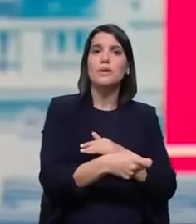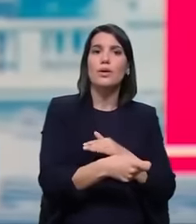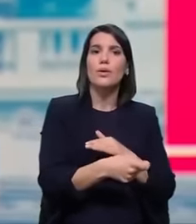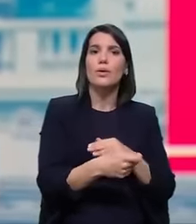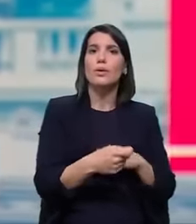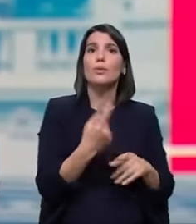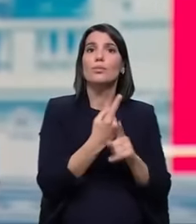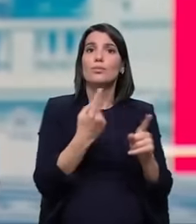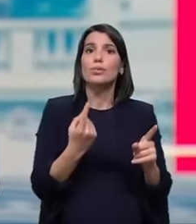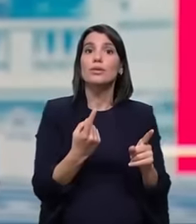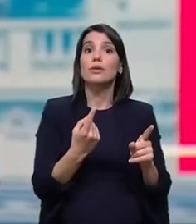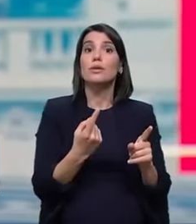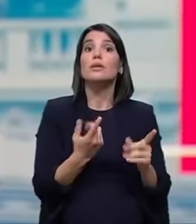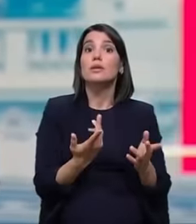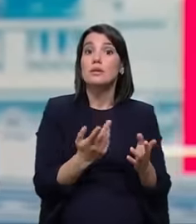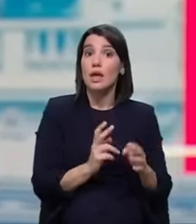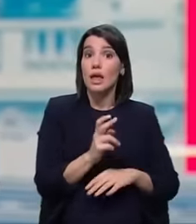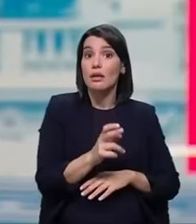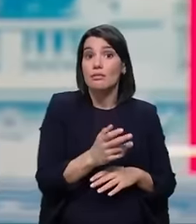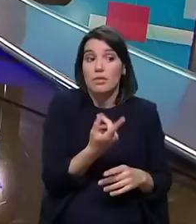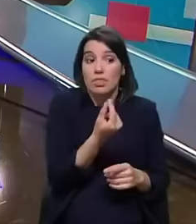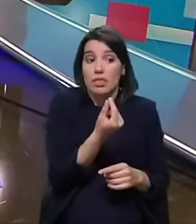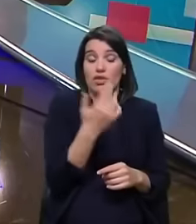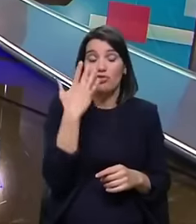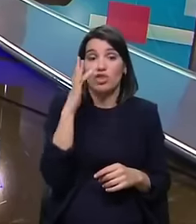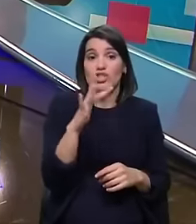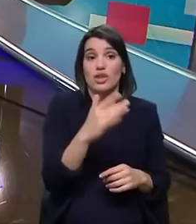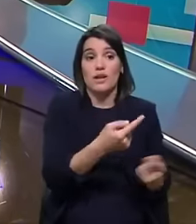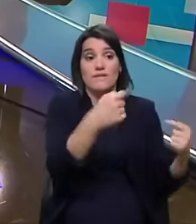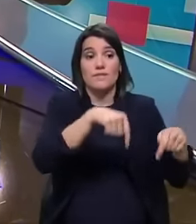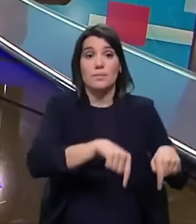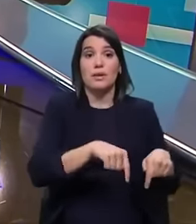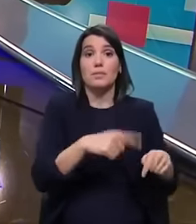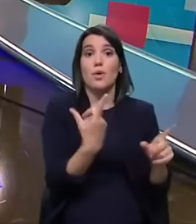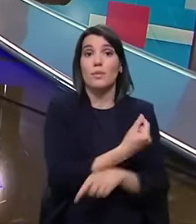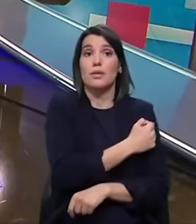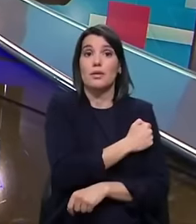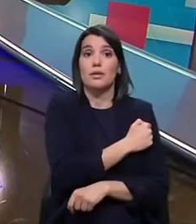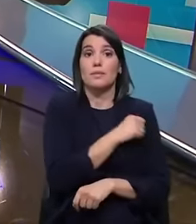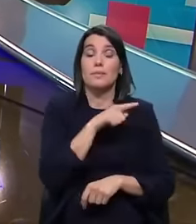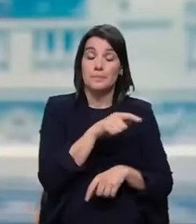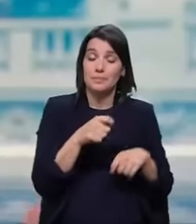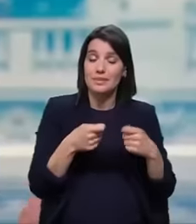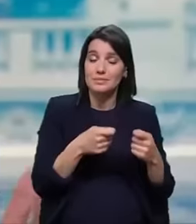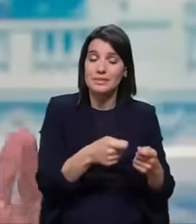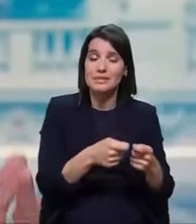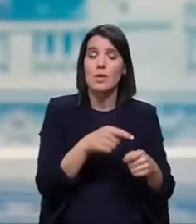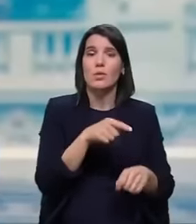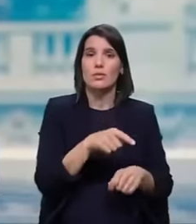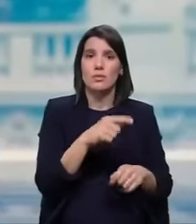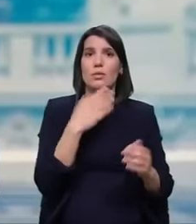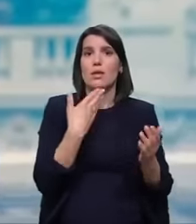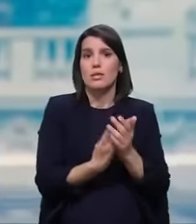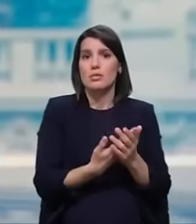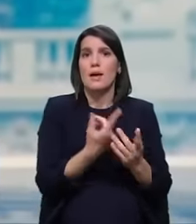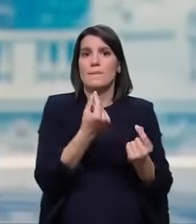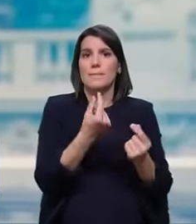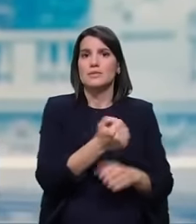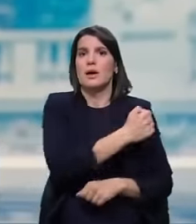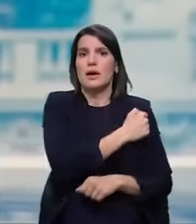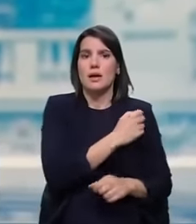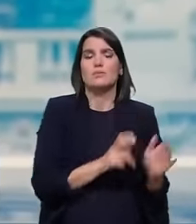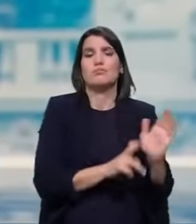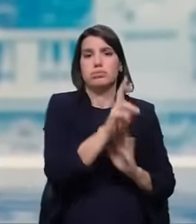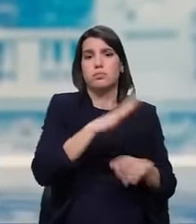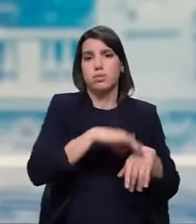da entrada de capital estrangeiro para compra de casas. Essa pressão está a fazer aumentar o preço das